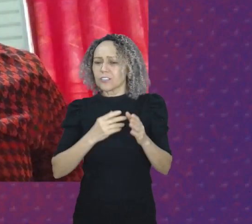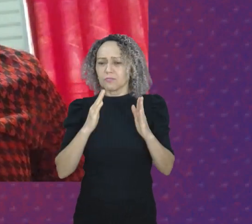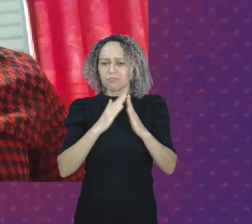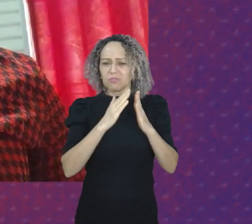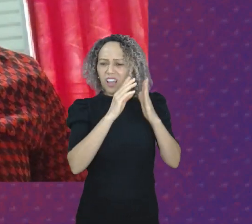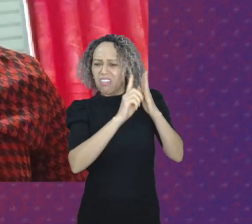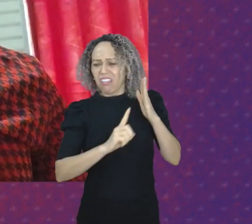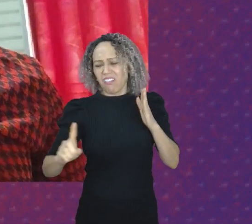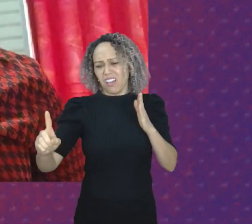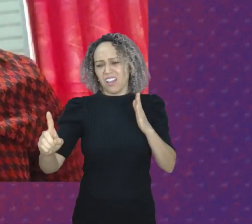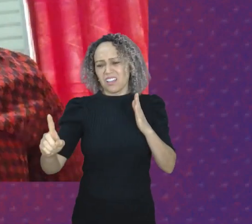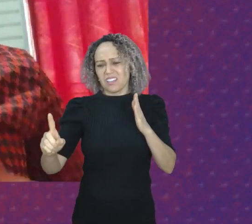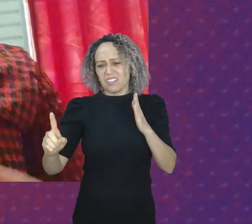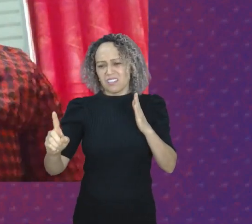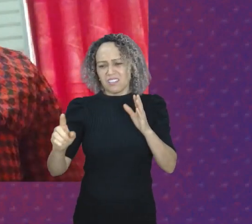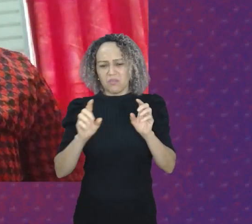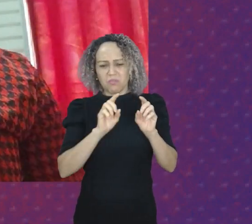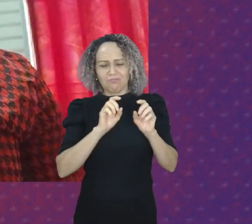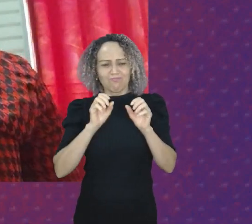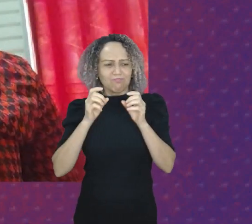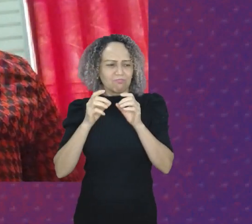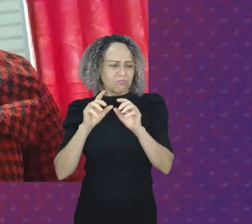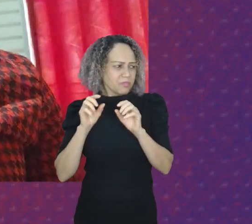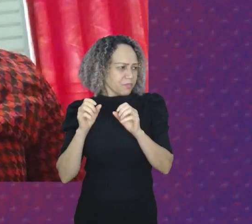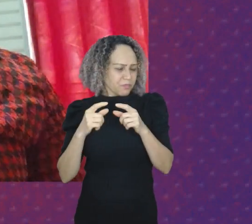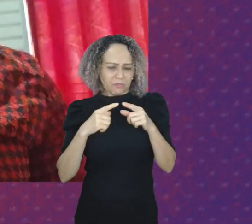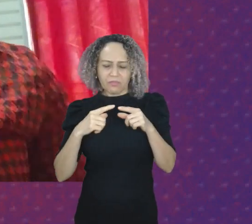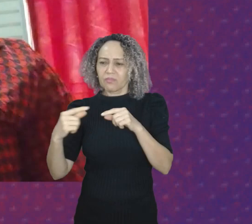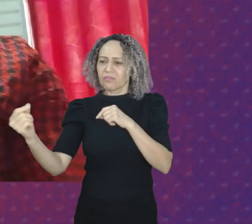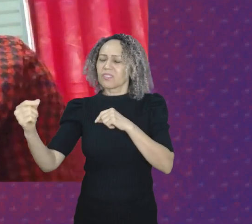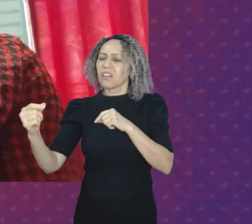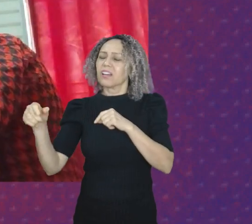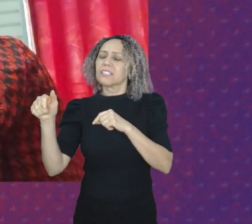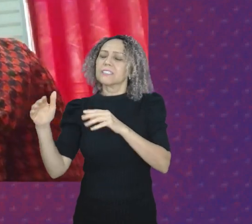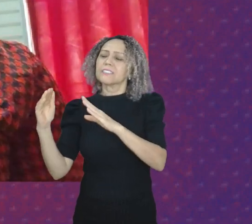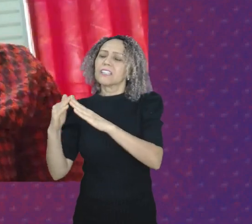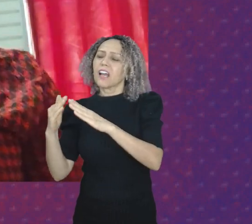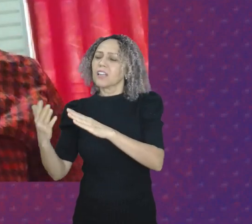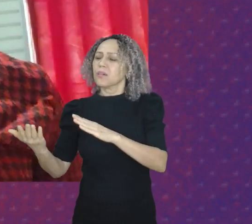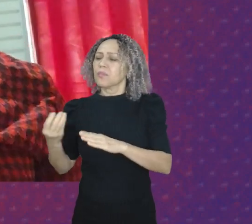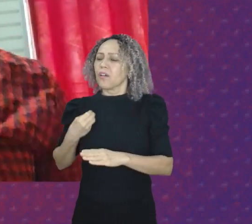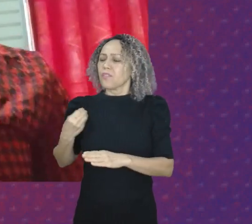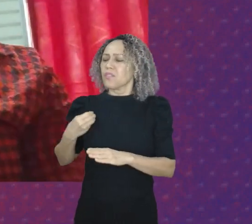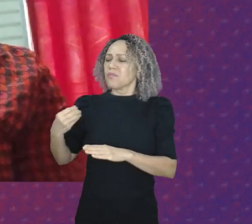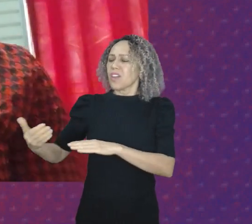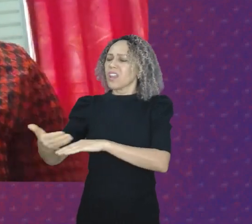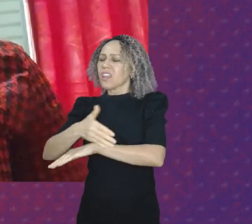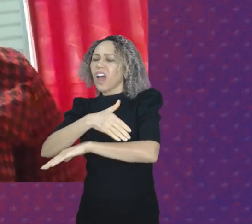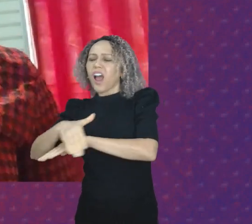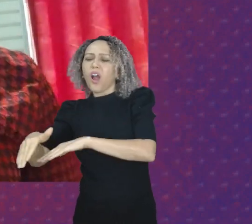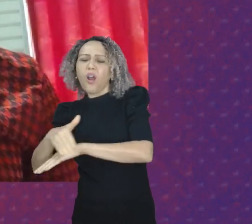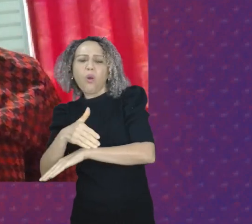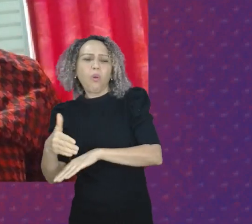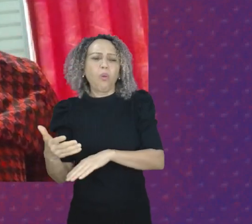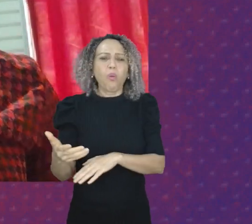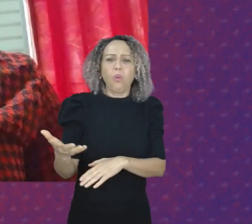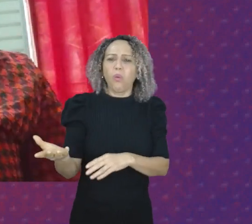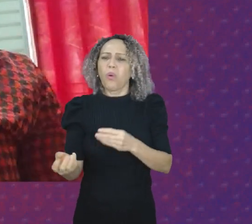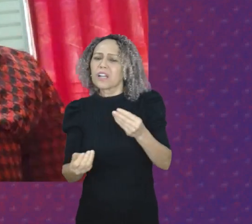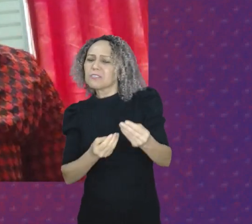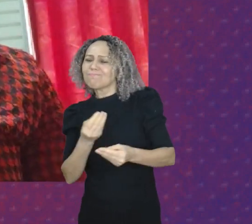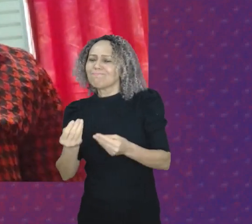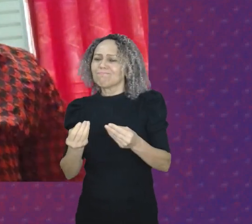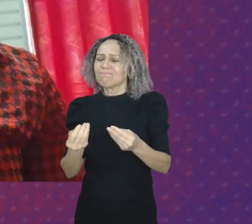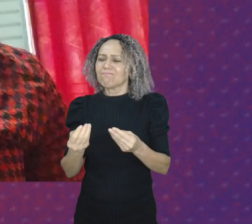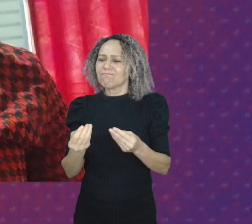dia mais decadente. Então, é dessa forma que a gente vê que ela estando nas ruas, ela não vai ter como